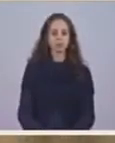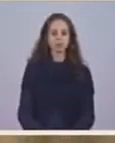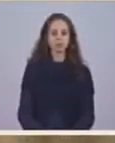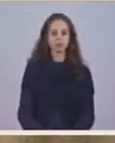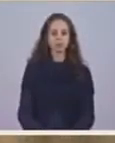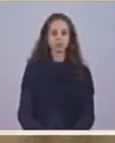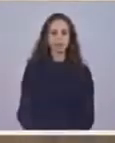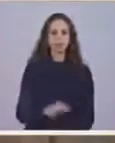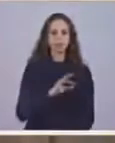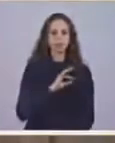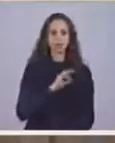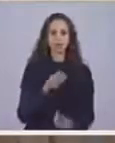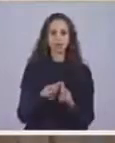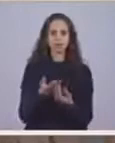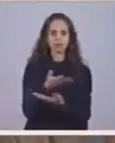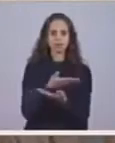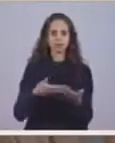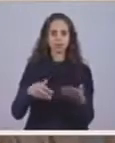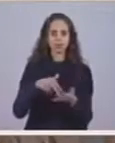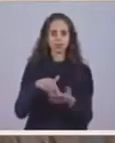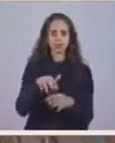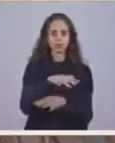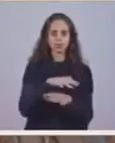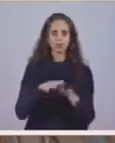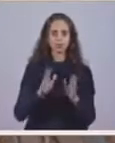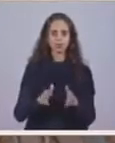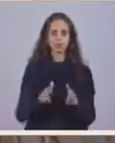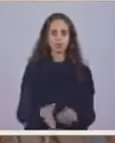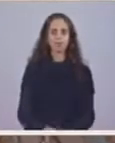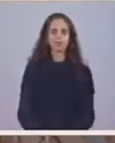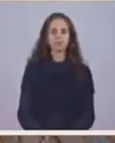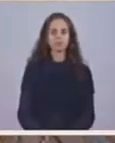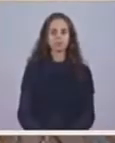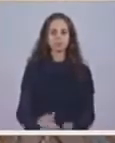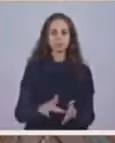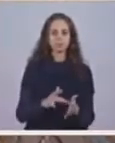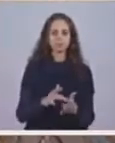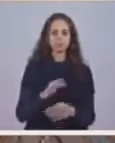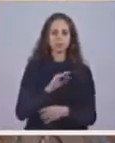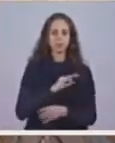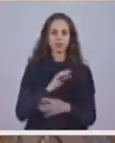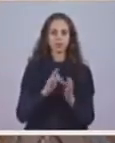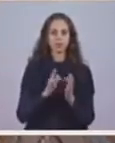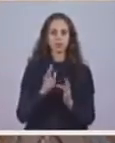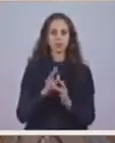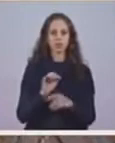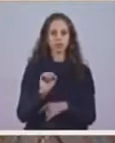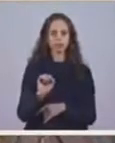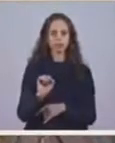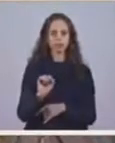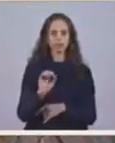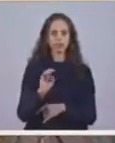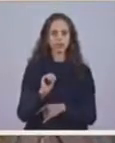O Senhor esteja convosco. Está no meio de nós. Evangelho de Nosso Senhor Jesus